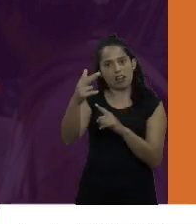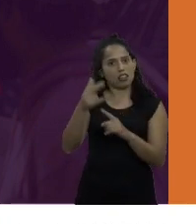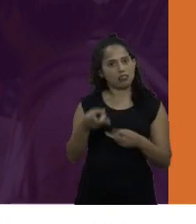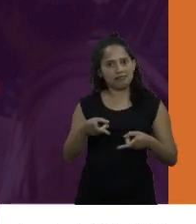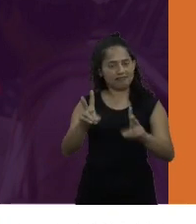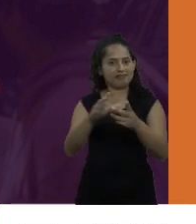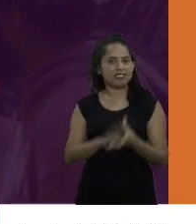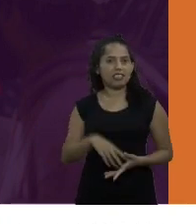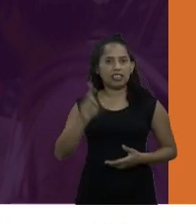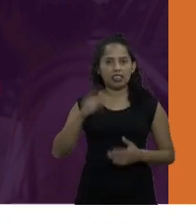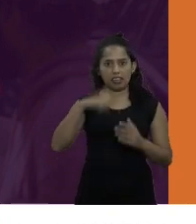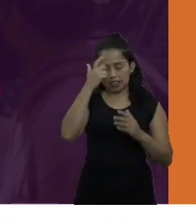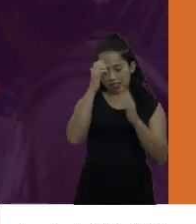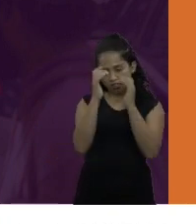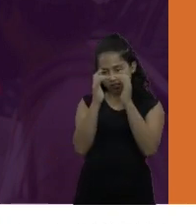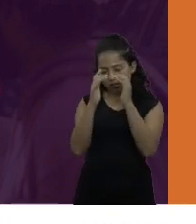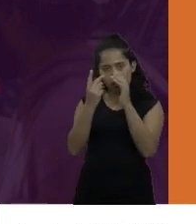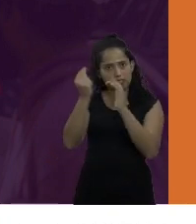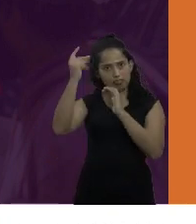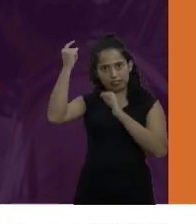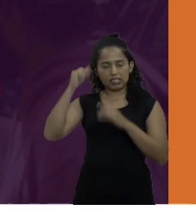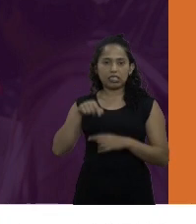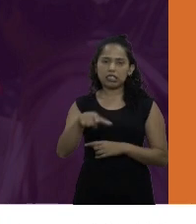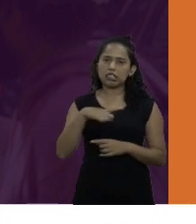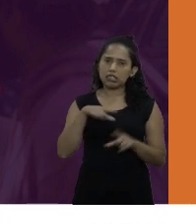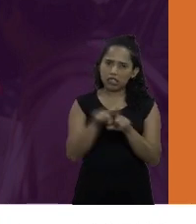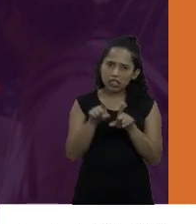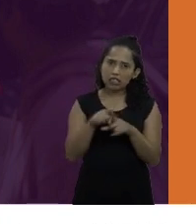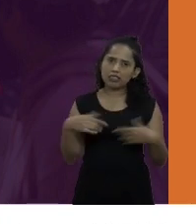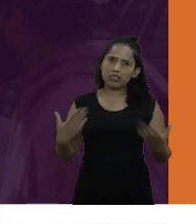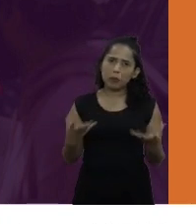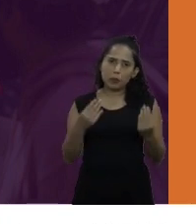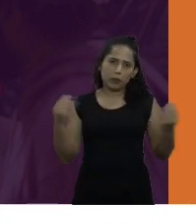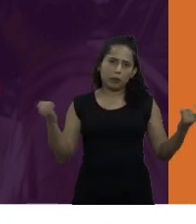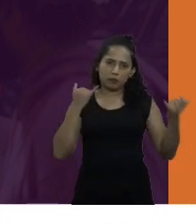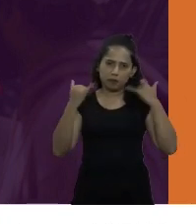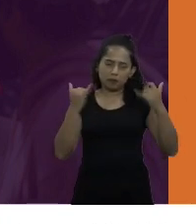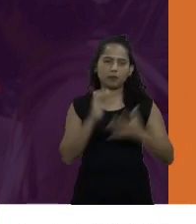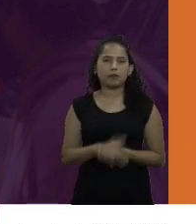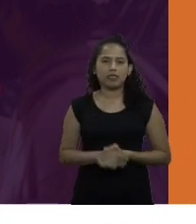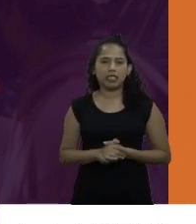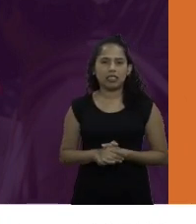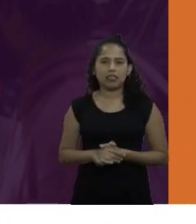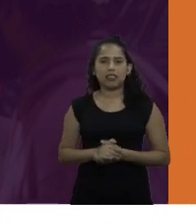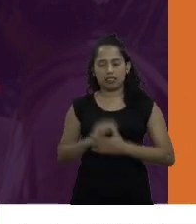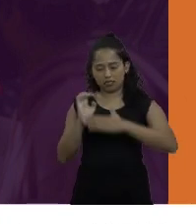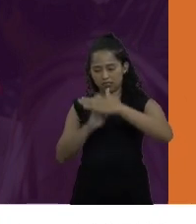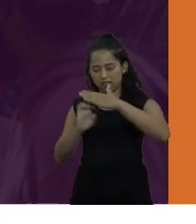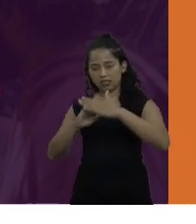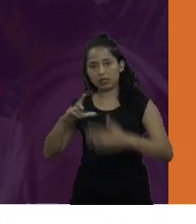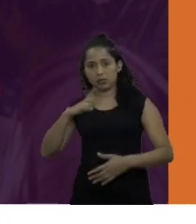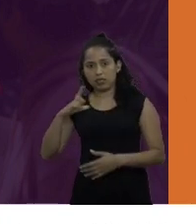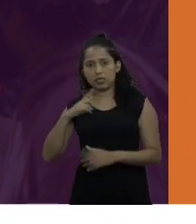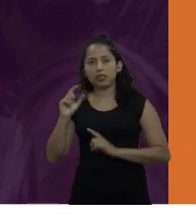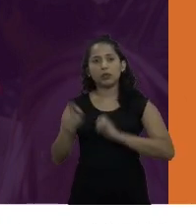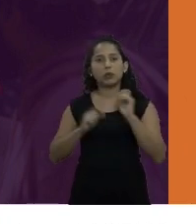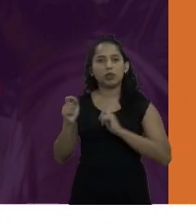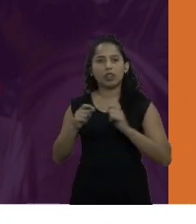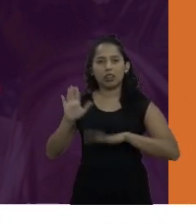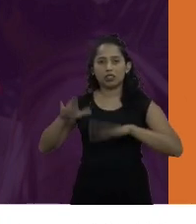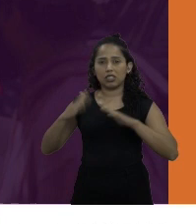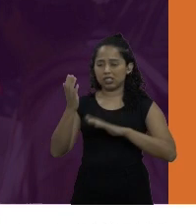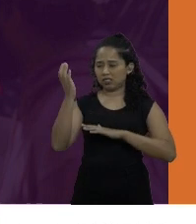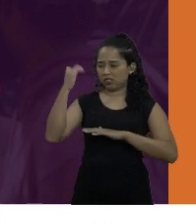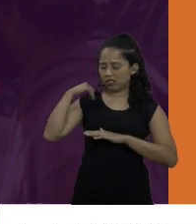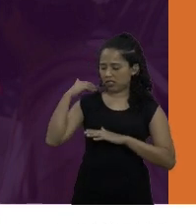mais antigo. Lá também tem muita informação. E nas organizações a gente tem a tendência a deixar a intuição de lado, porque aqui